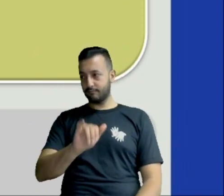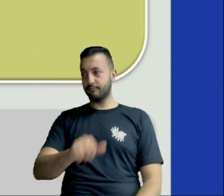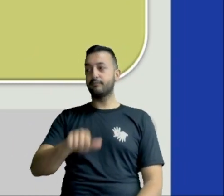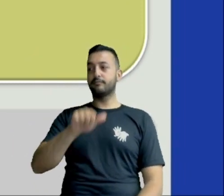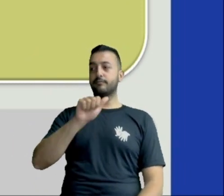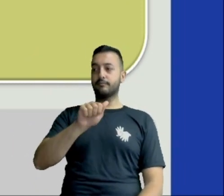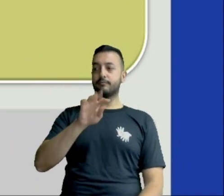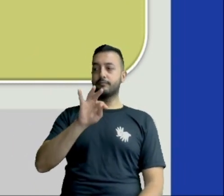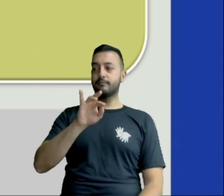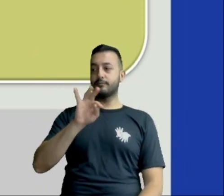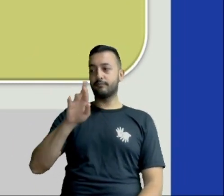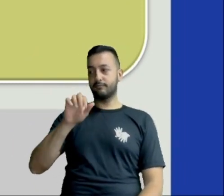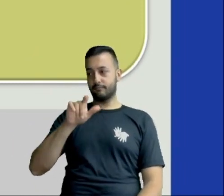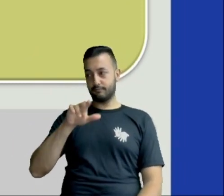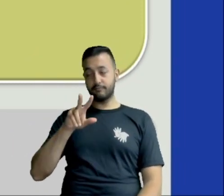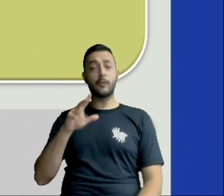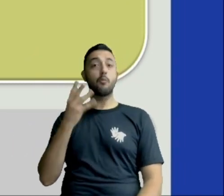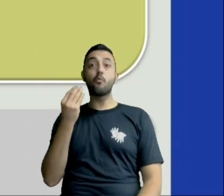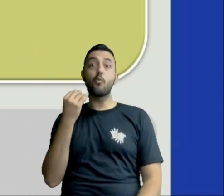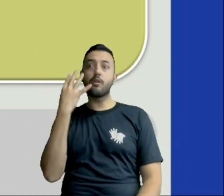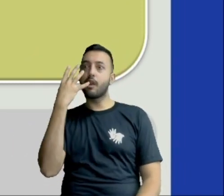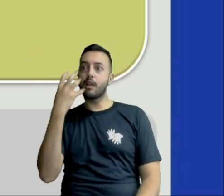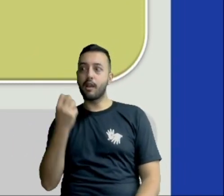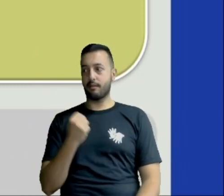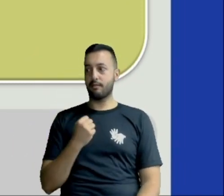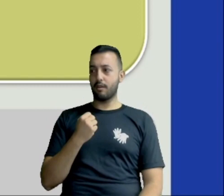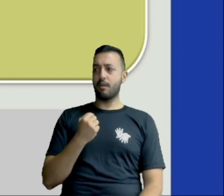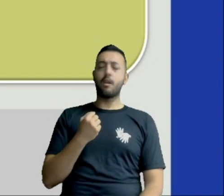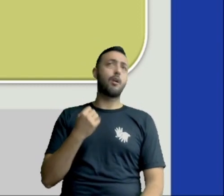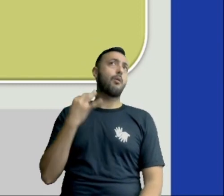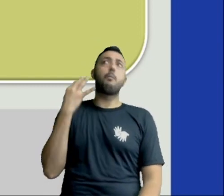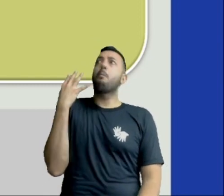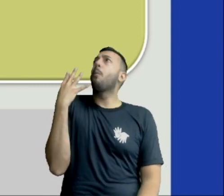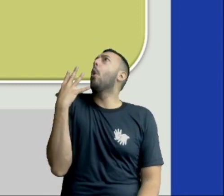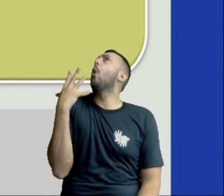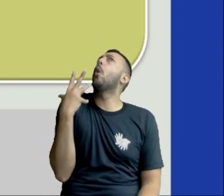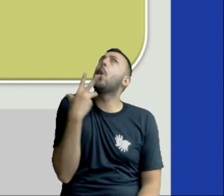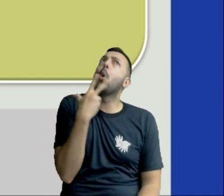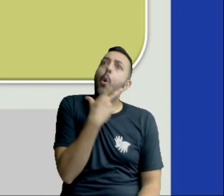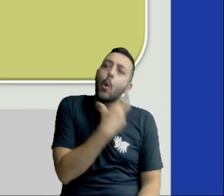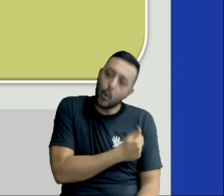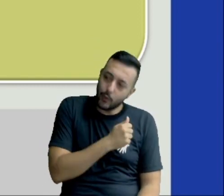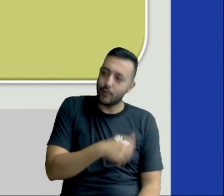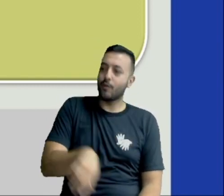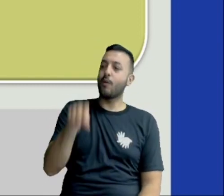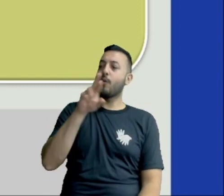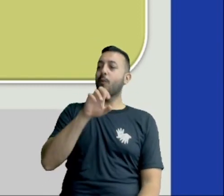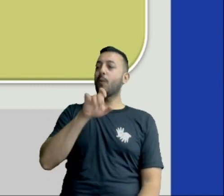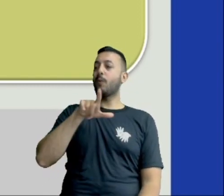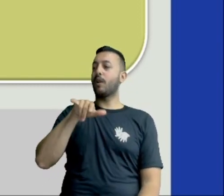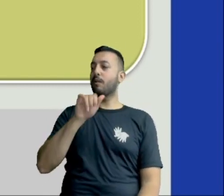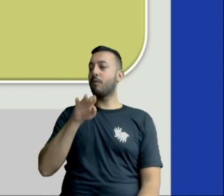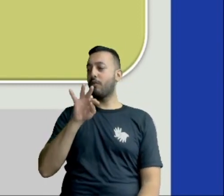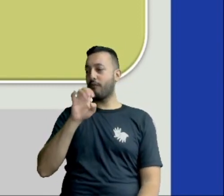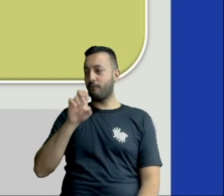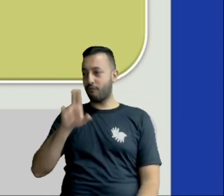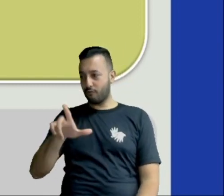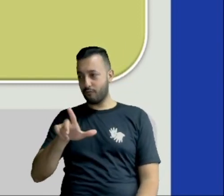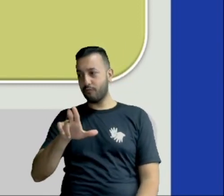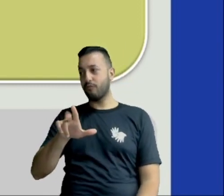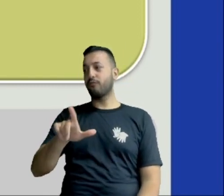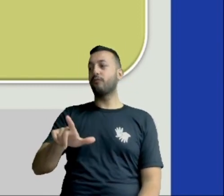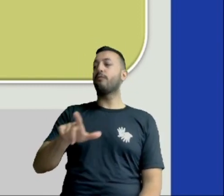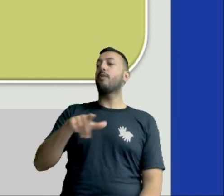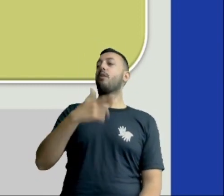muito atraente. Muito bonito ou bonita. Really beautiful. Not so